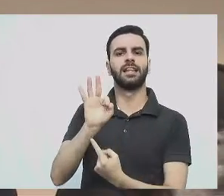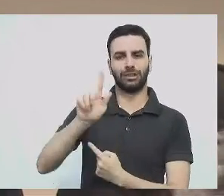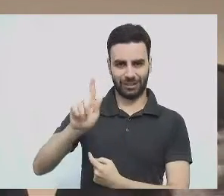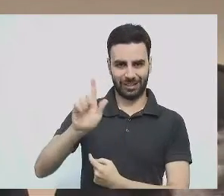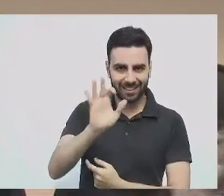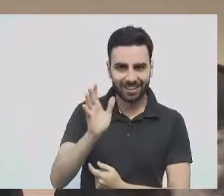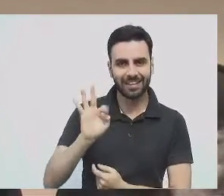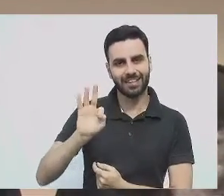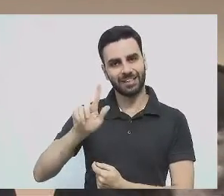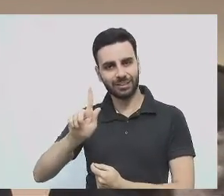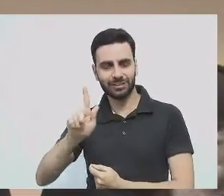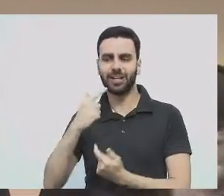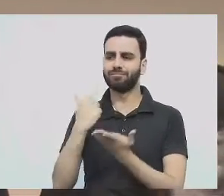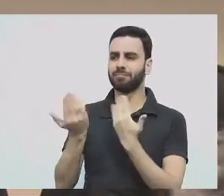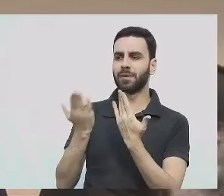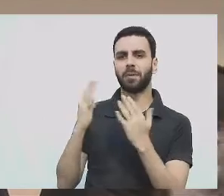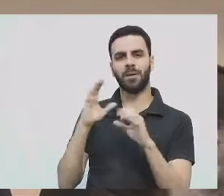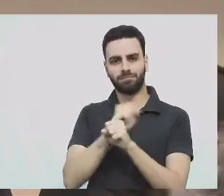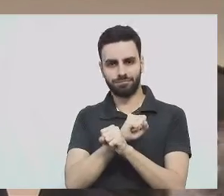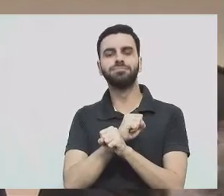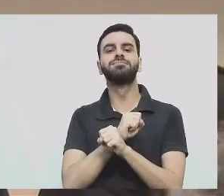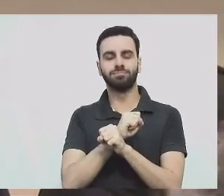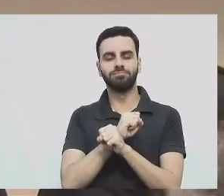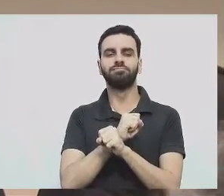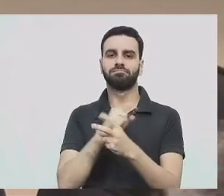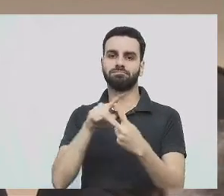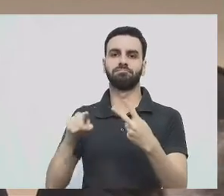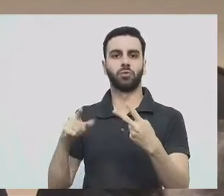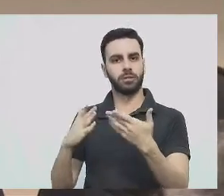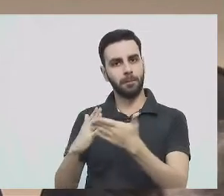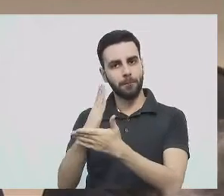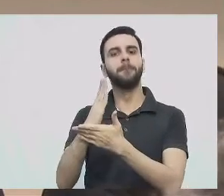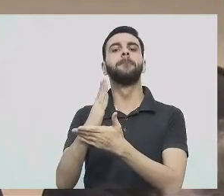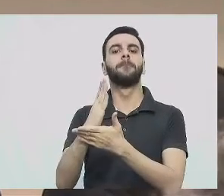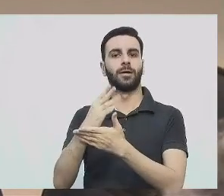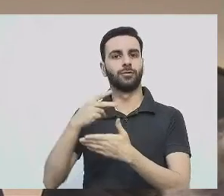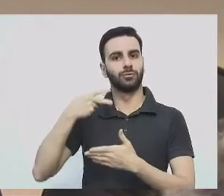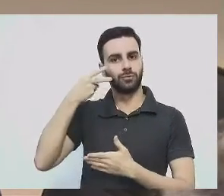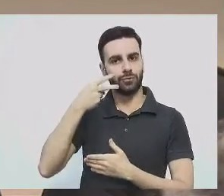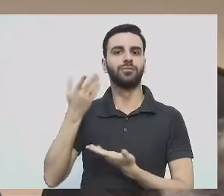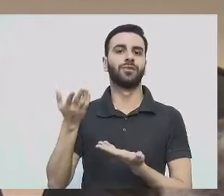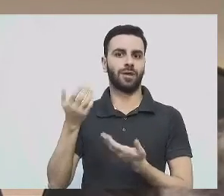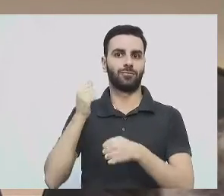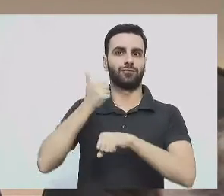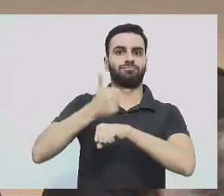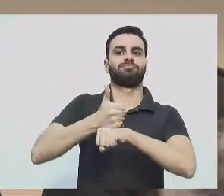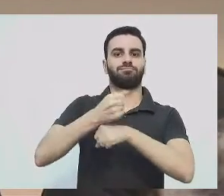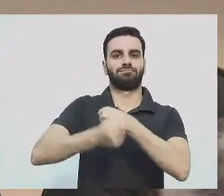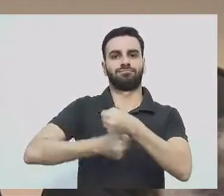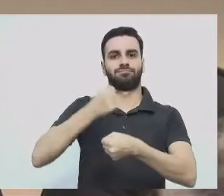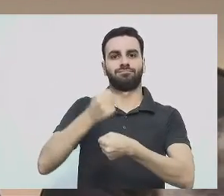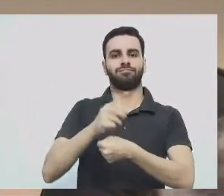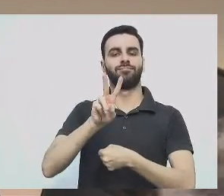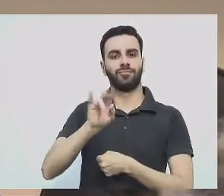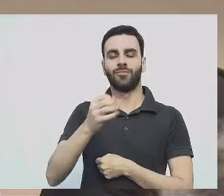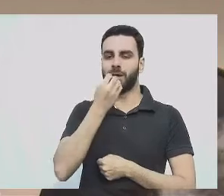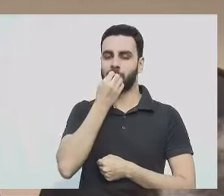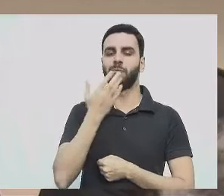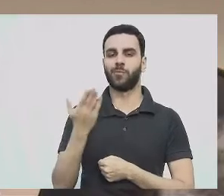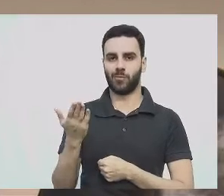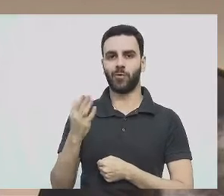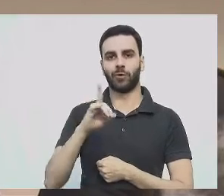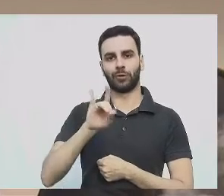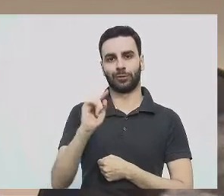Sérgio? Batemos um papinho rapidinho lá. Parabenizar, desejar a todos vocês que vão começar agora de